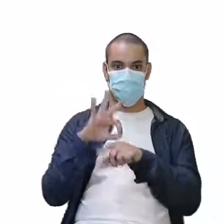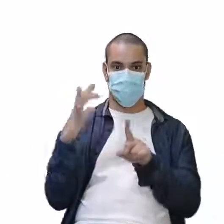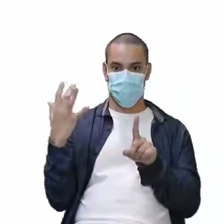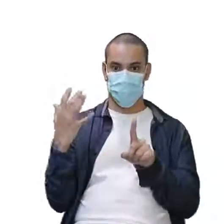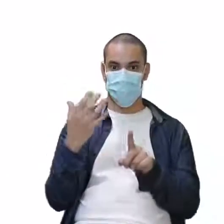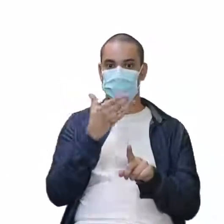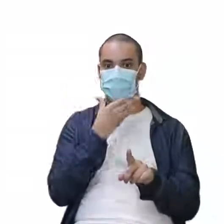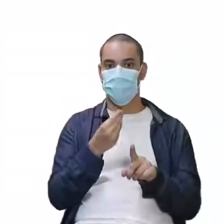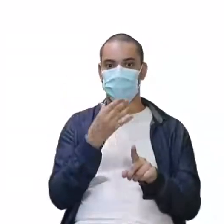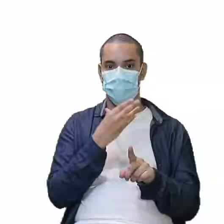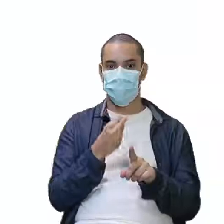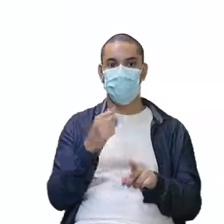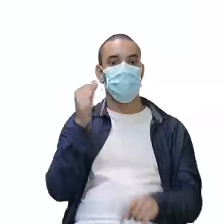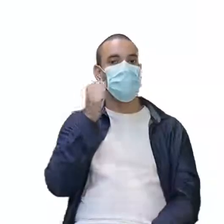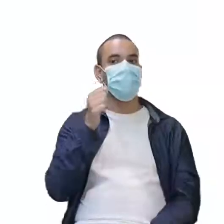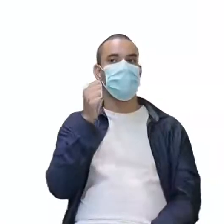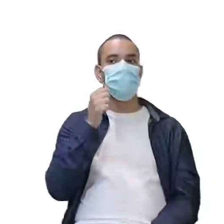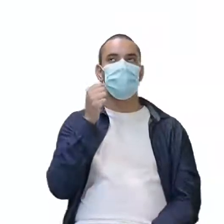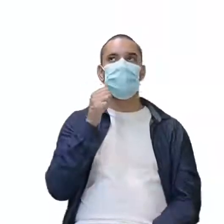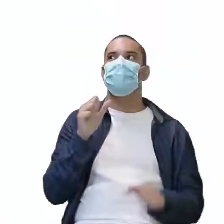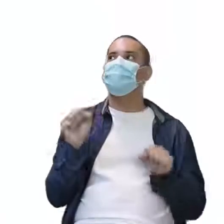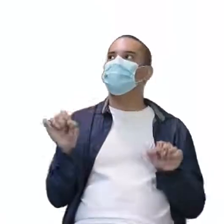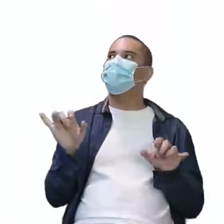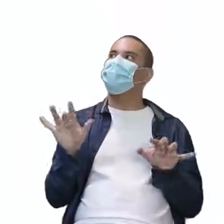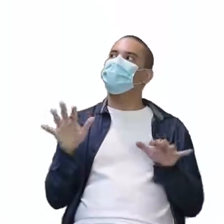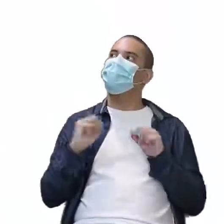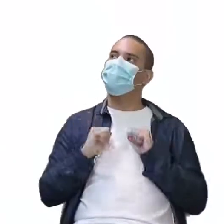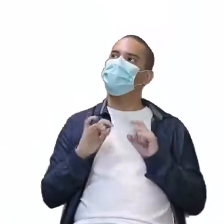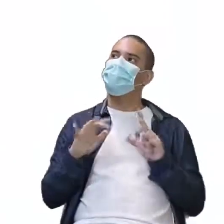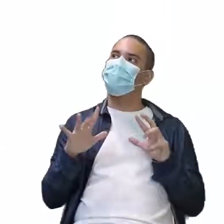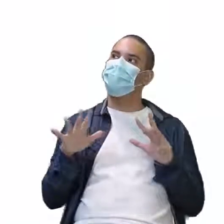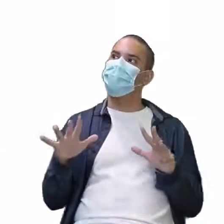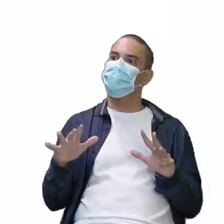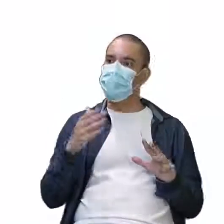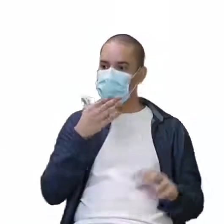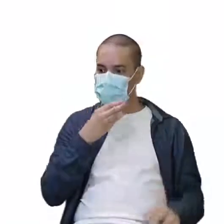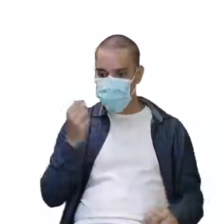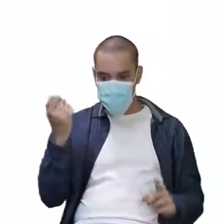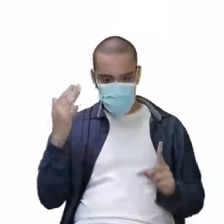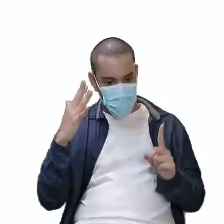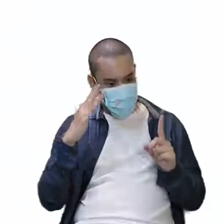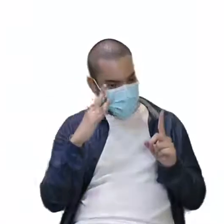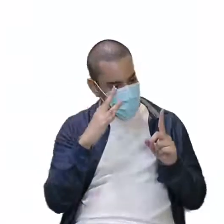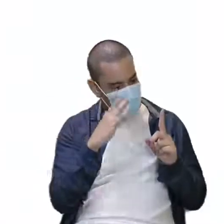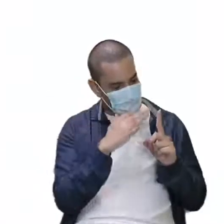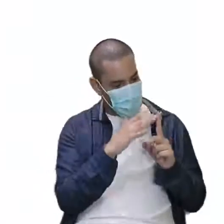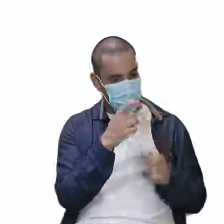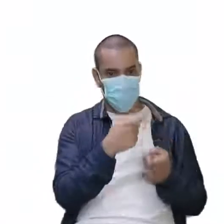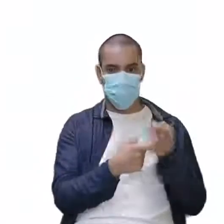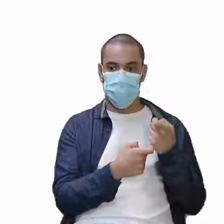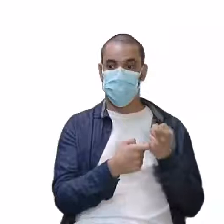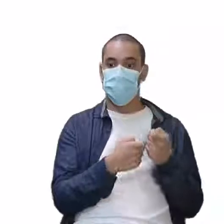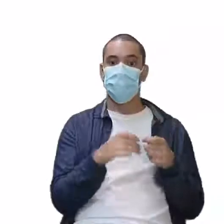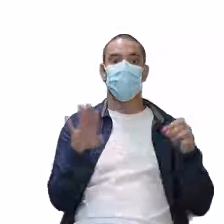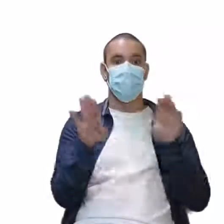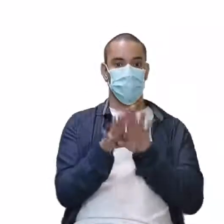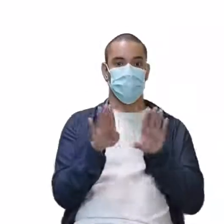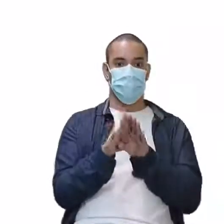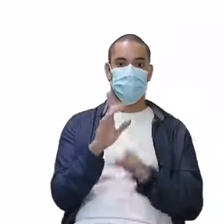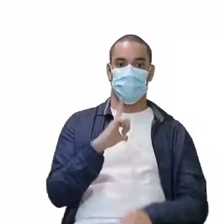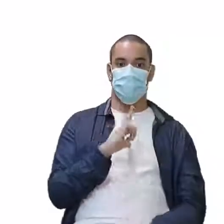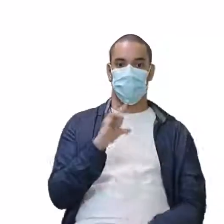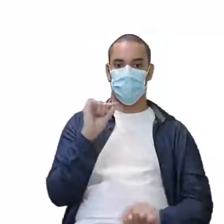o macho foi atraída pela liberação do feromônio da fêmea para o acasalamento. E existem também,